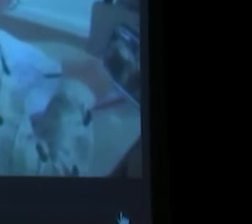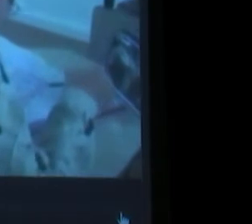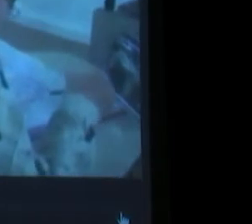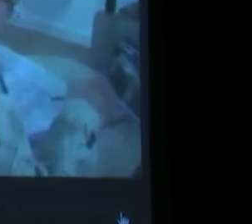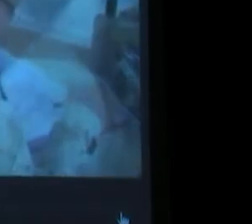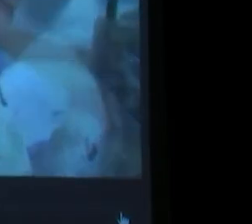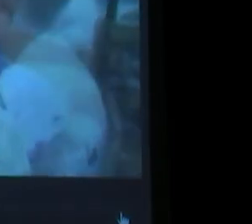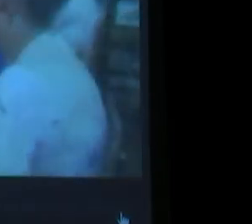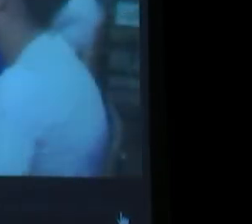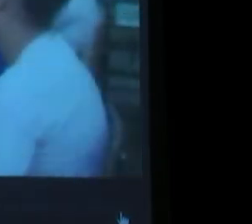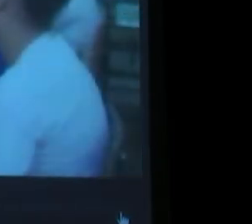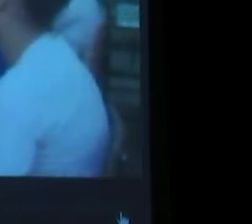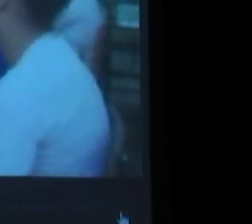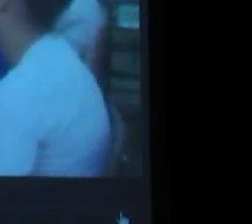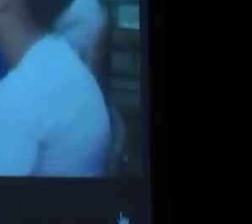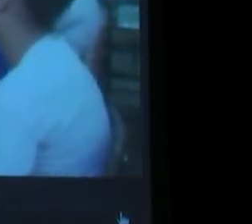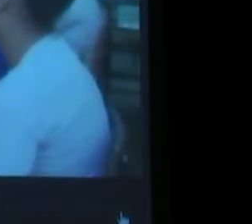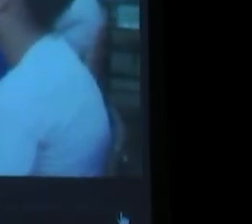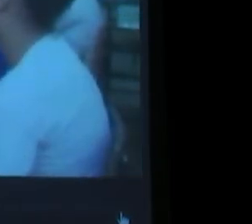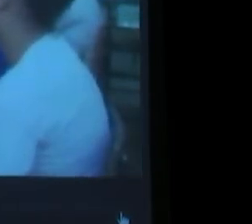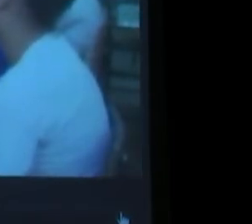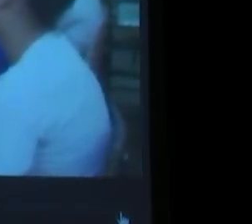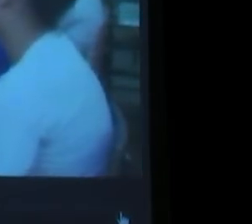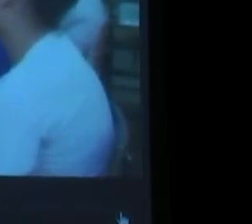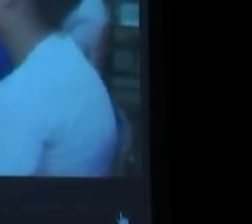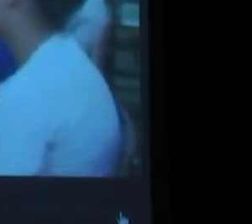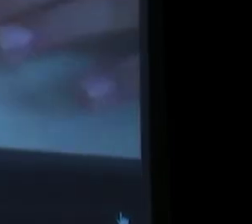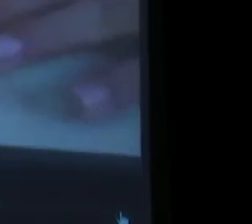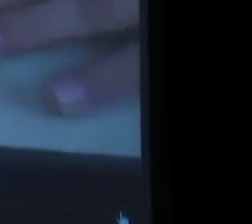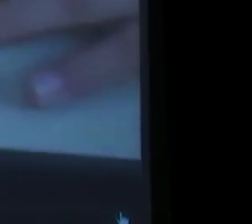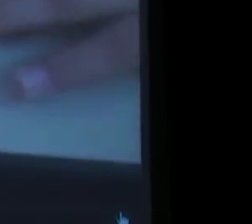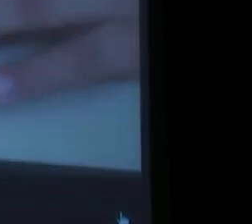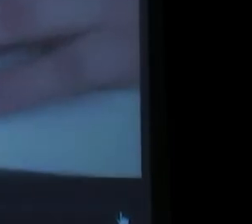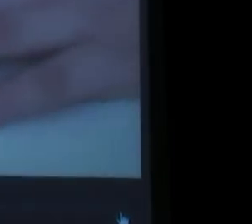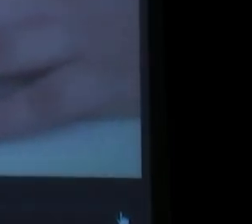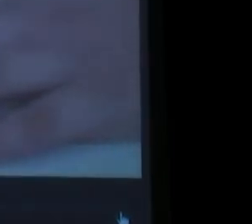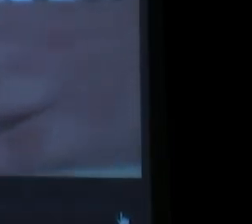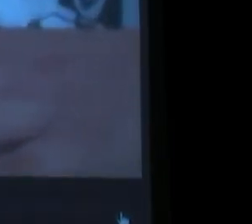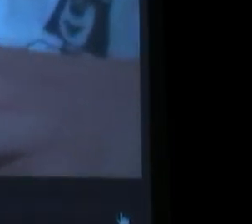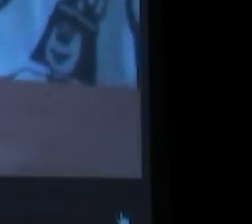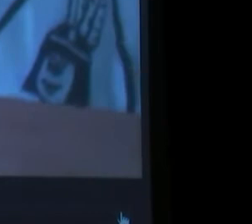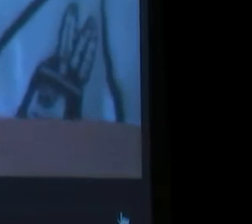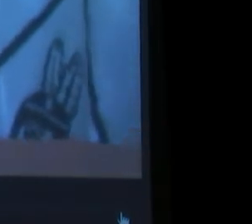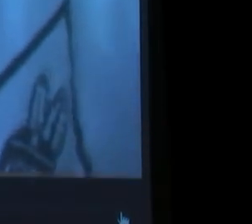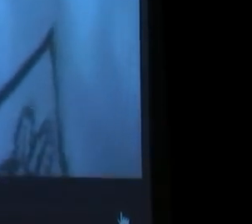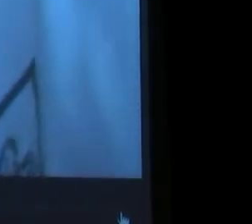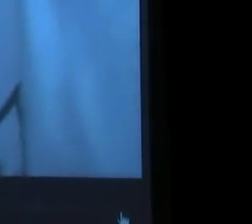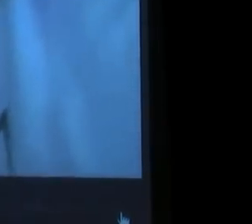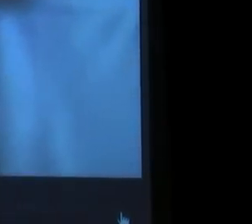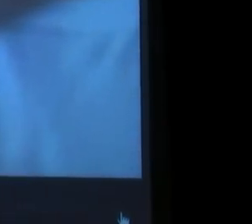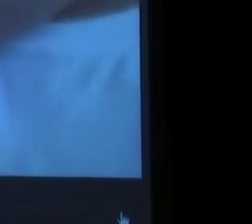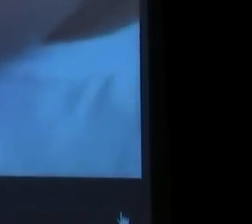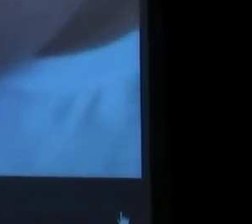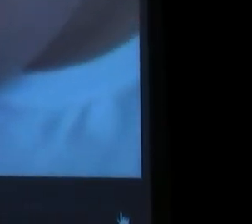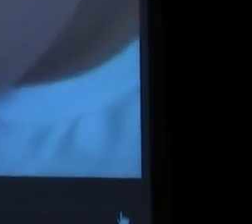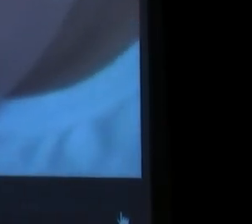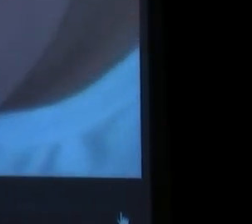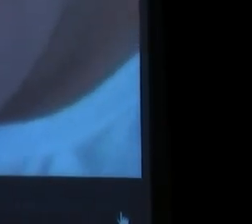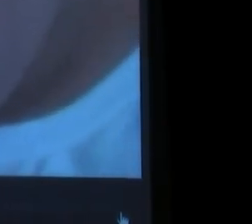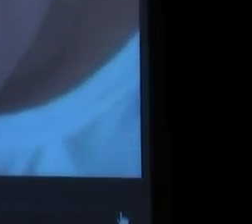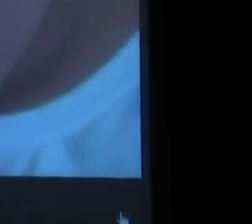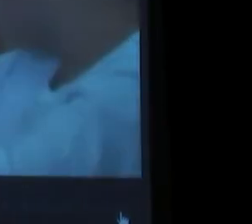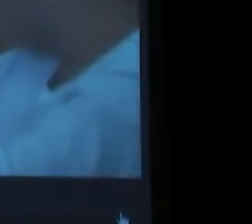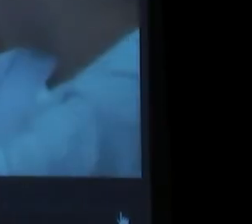assegurando atividades curriculares adaptadas, funcionais e estimuladoras, para aprendizagem com qualidade,